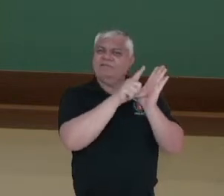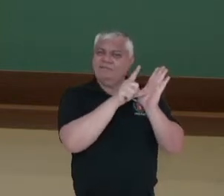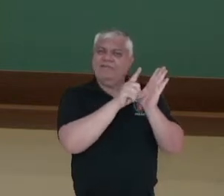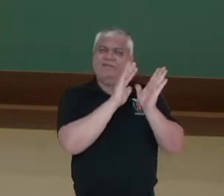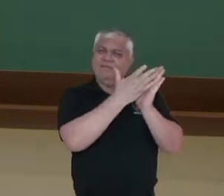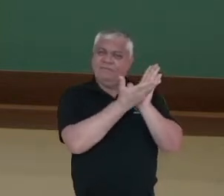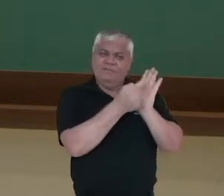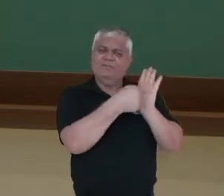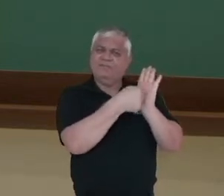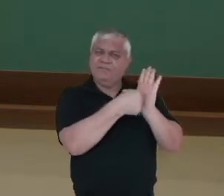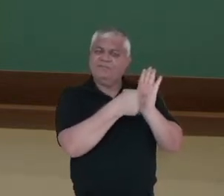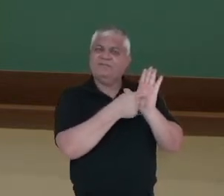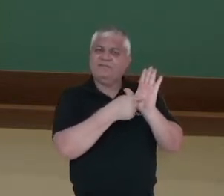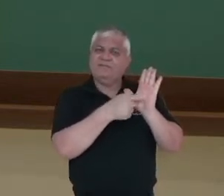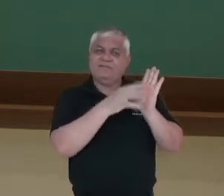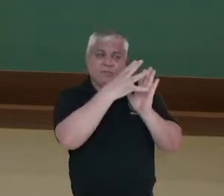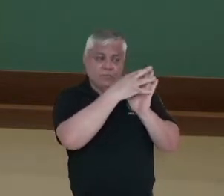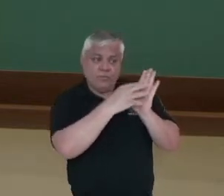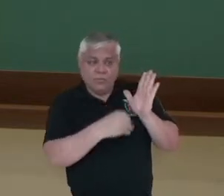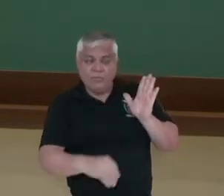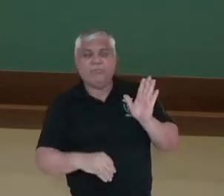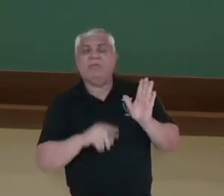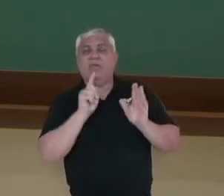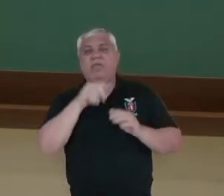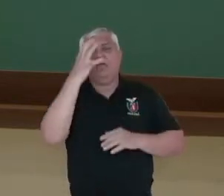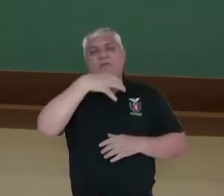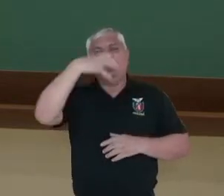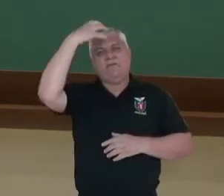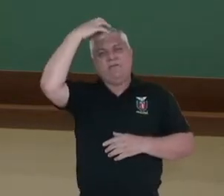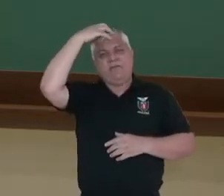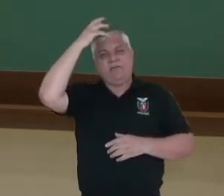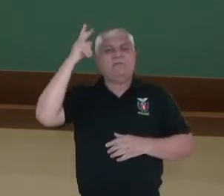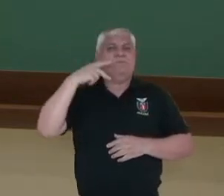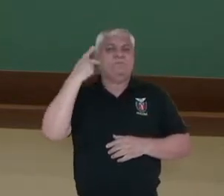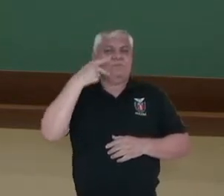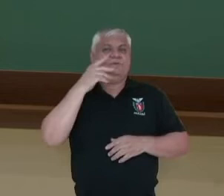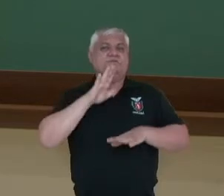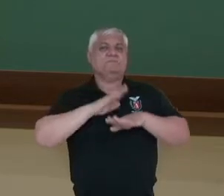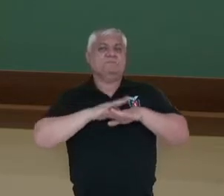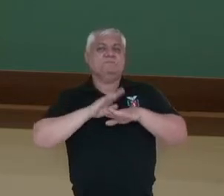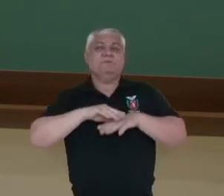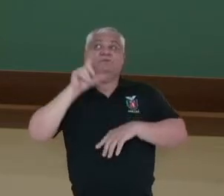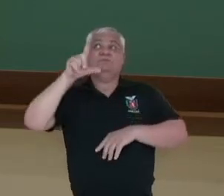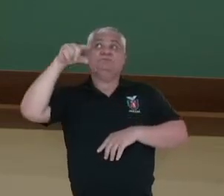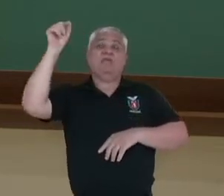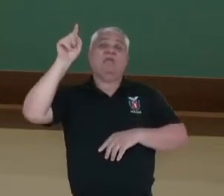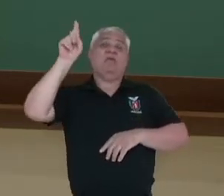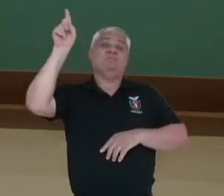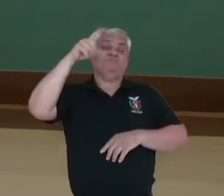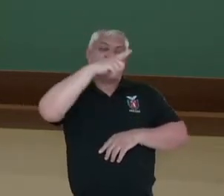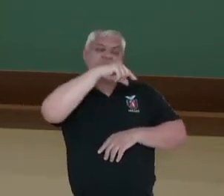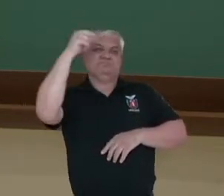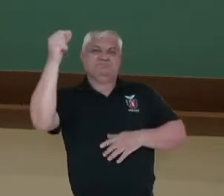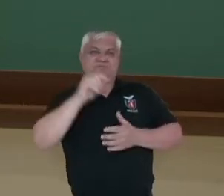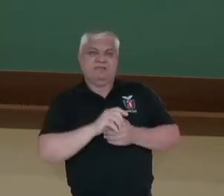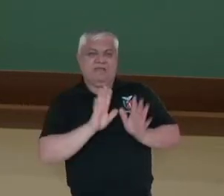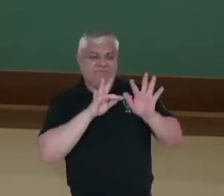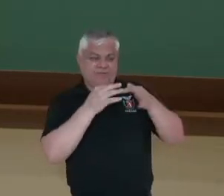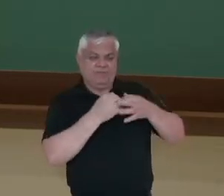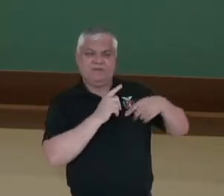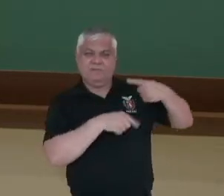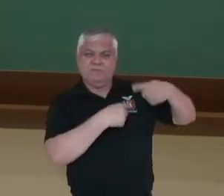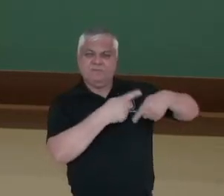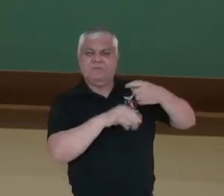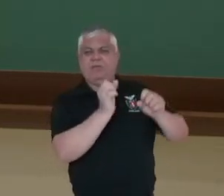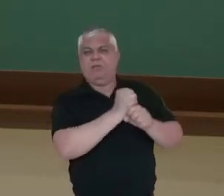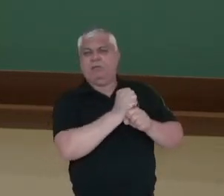como um fundamento para o exercício do poder político. Esses são escolhidos, foi vontade de Deus, por isso que essa família está no poder há